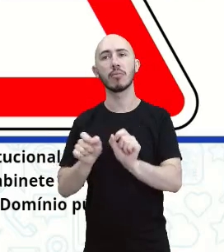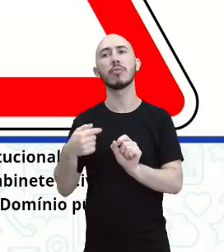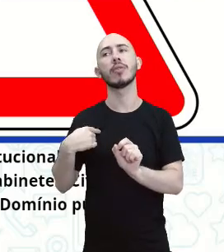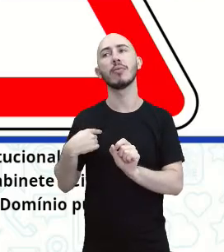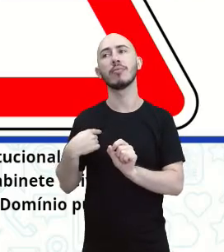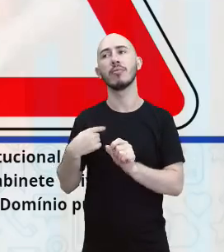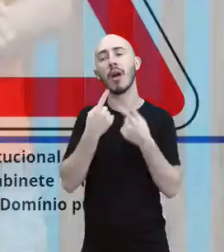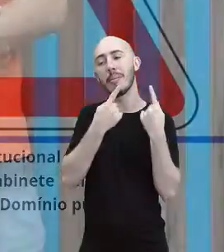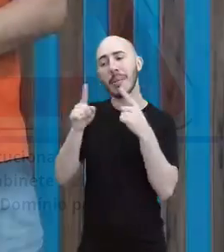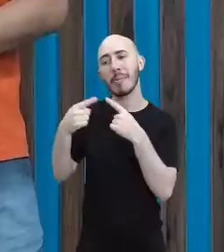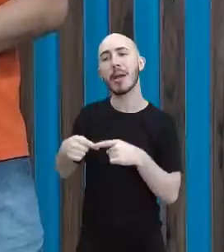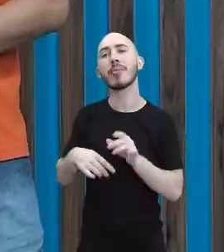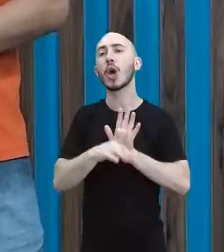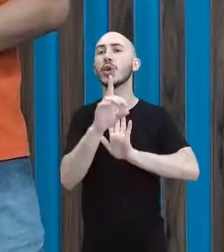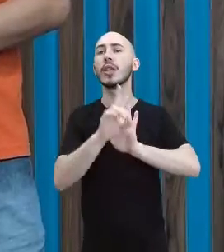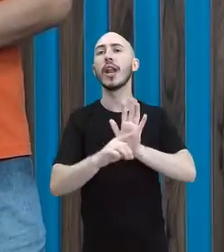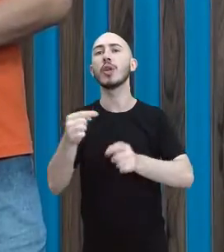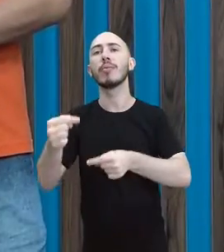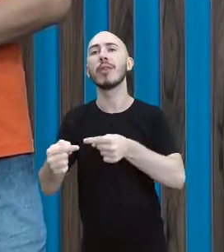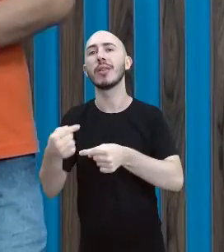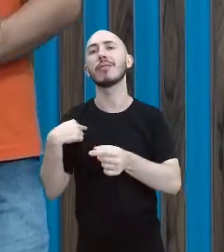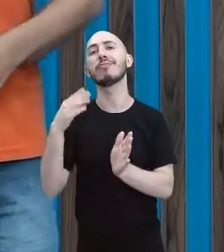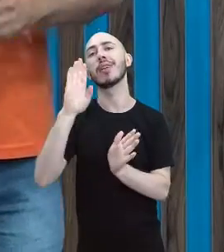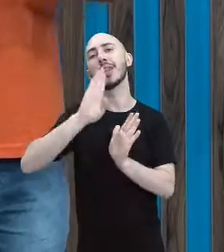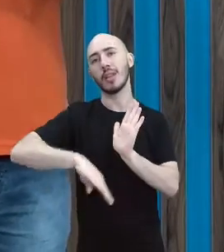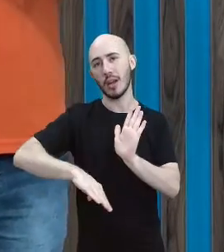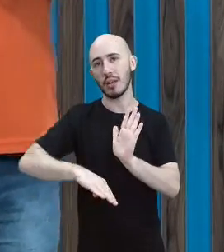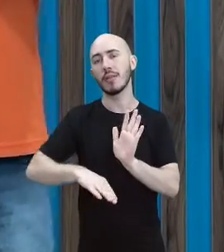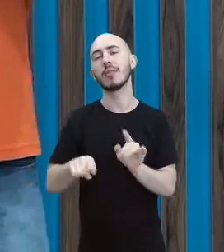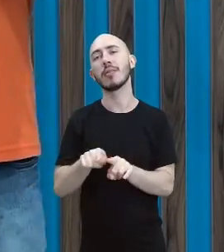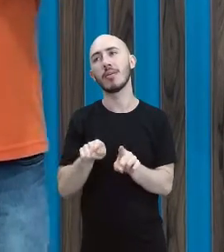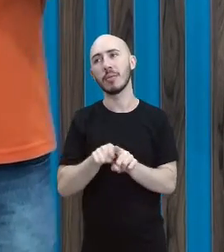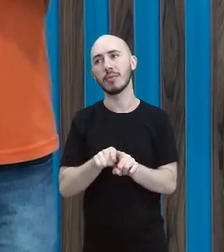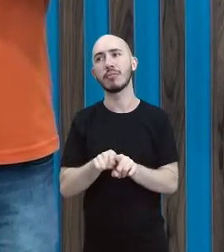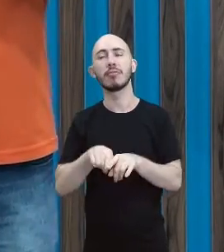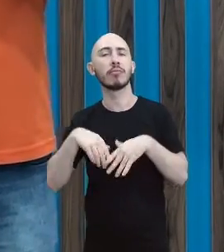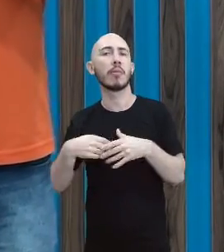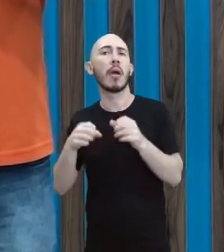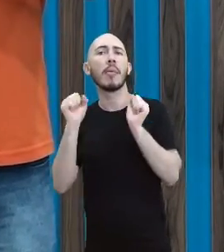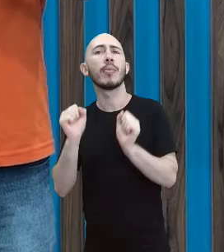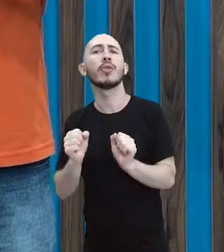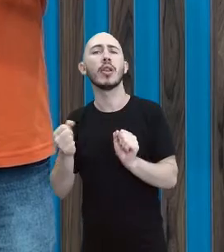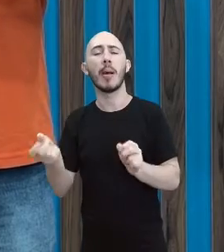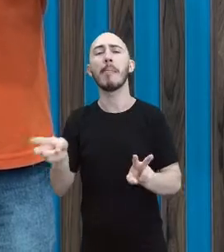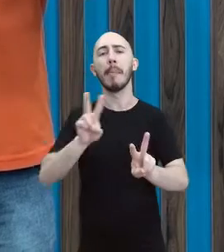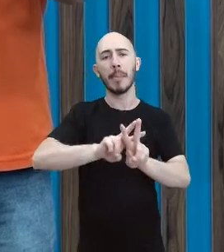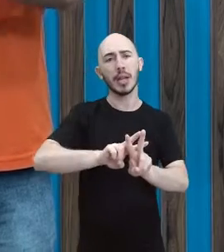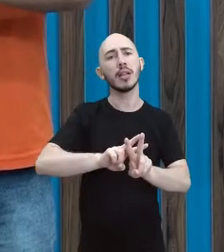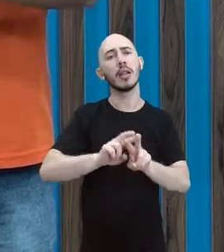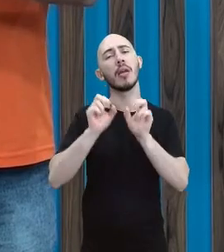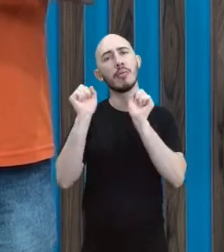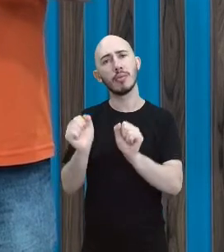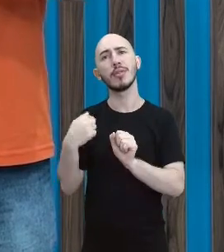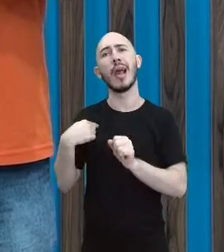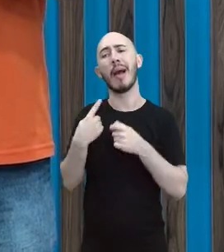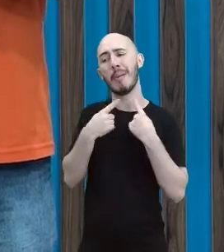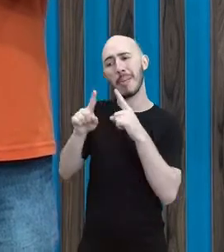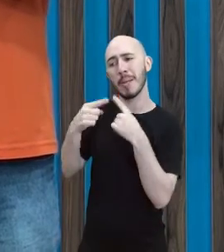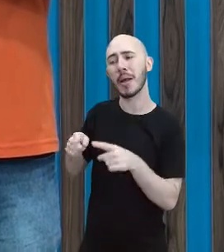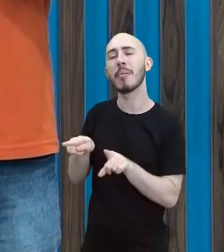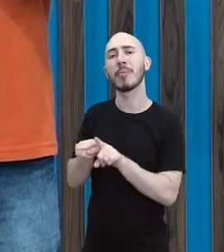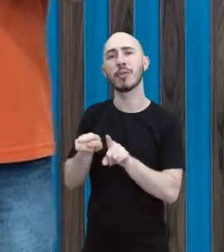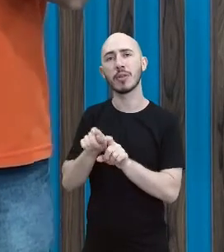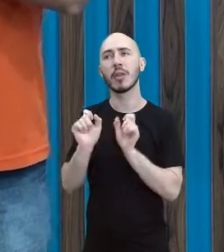ia lá e pá, caçava os direitos políticos. Então, veja, gente, eu podia prender, né, podia sair reprimindo,